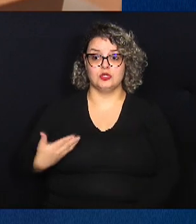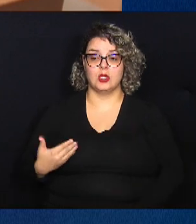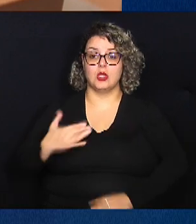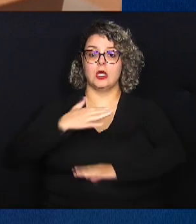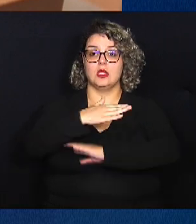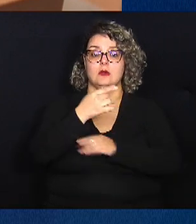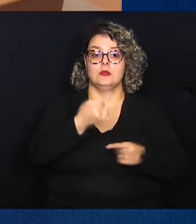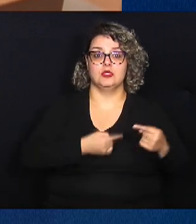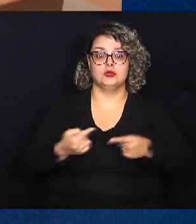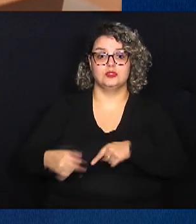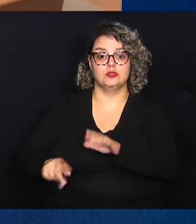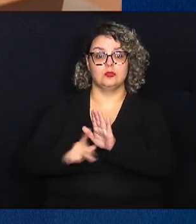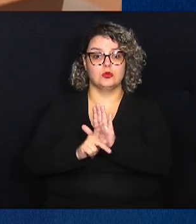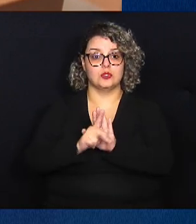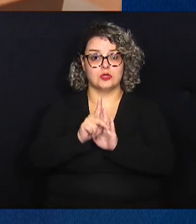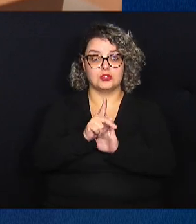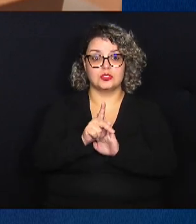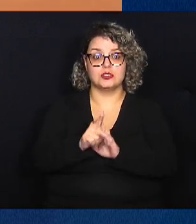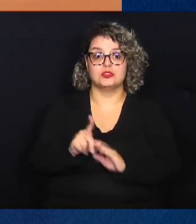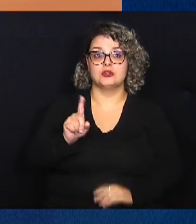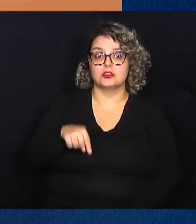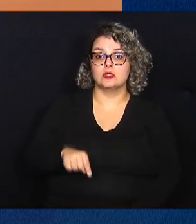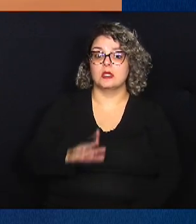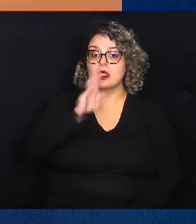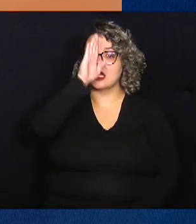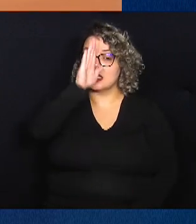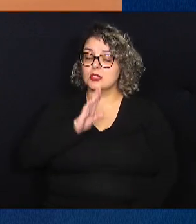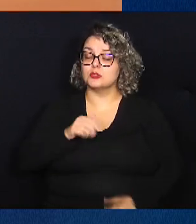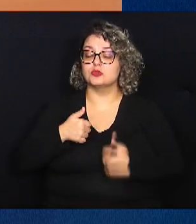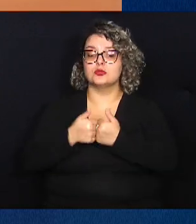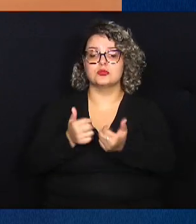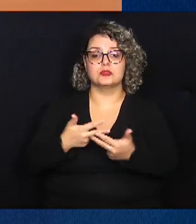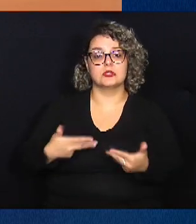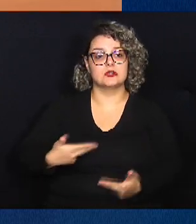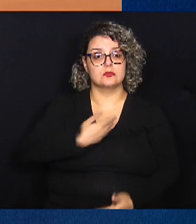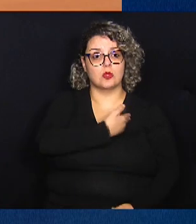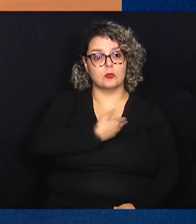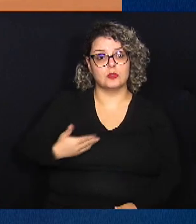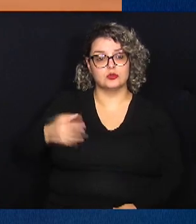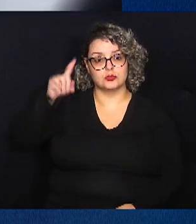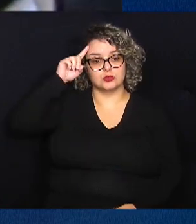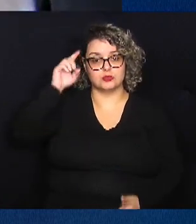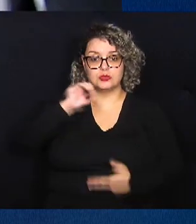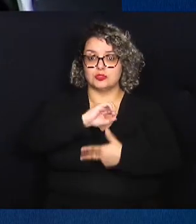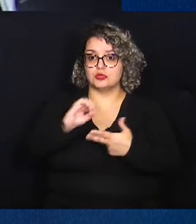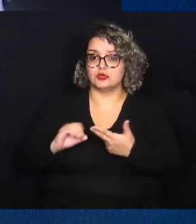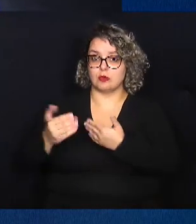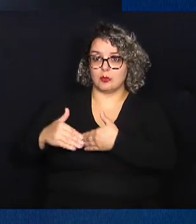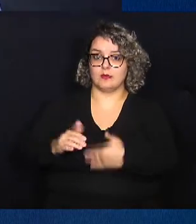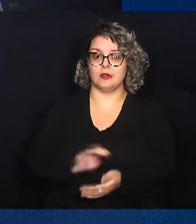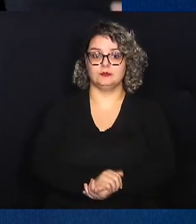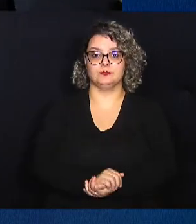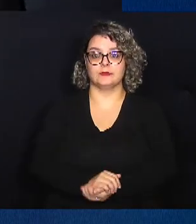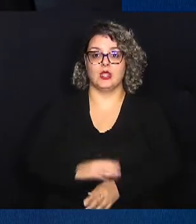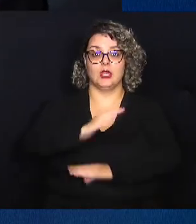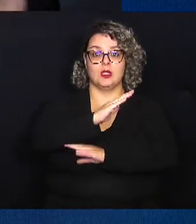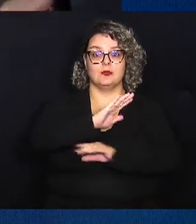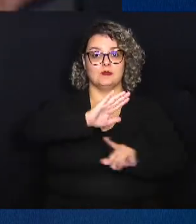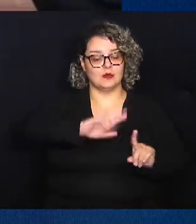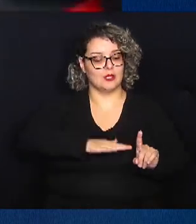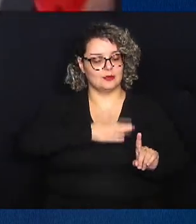discute projeto que prevê gratuidade no transporte público nos dias de provas do Enem. Câmara presta